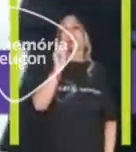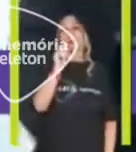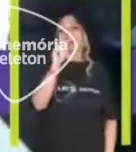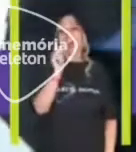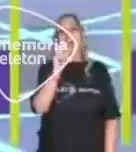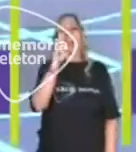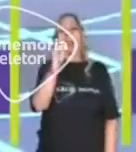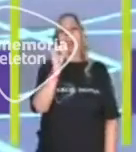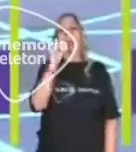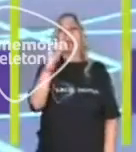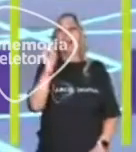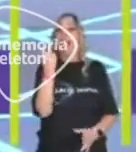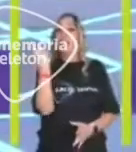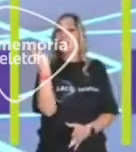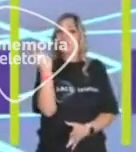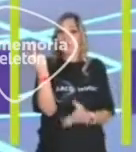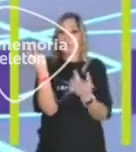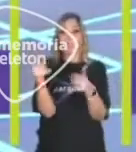também